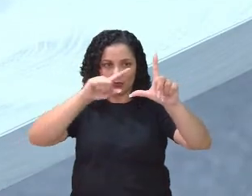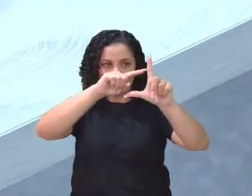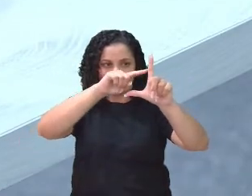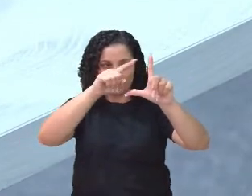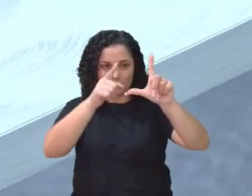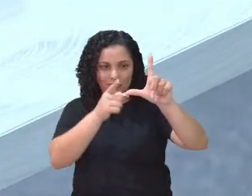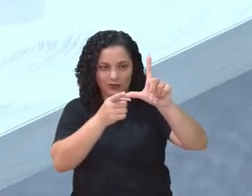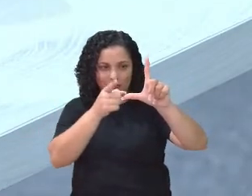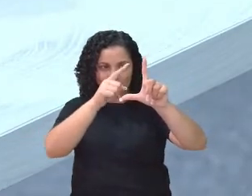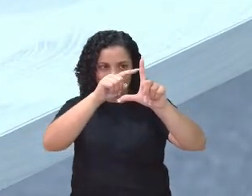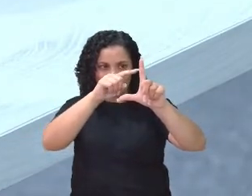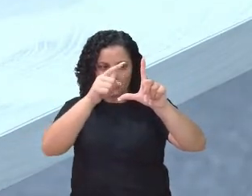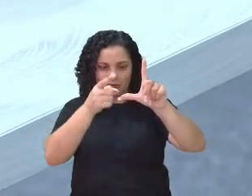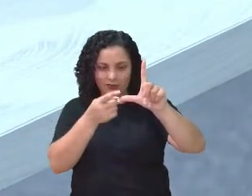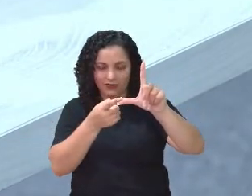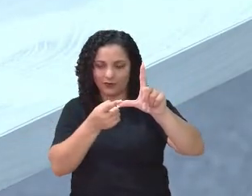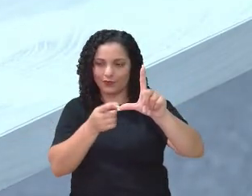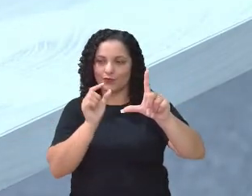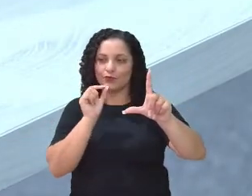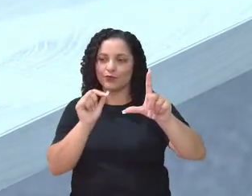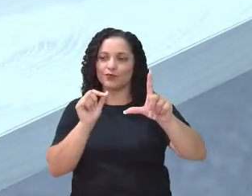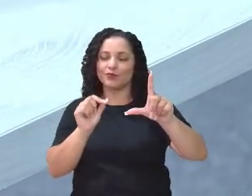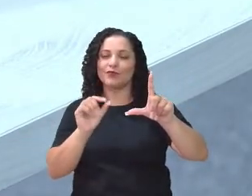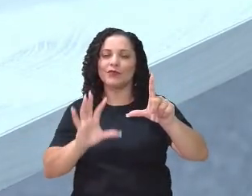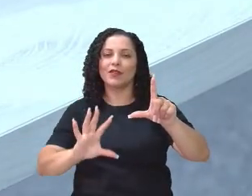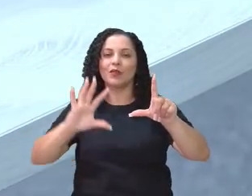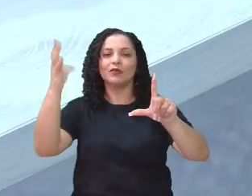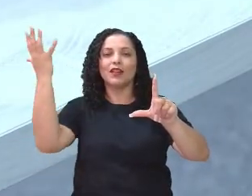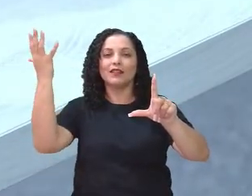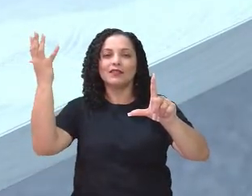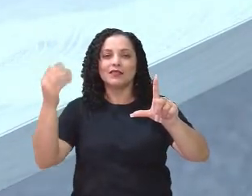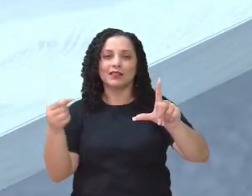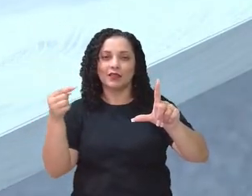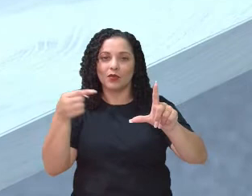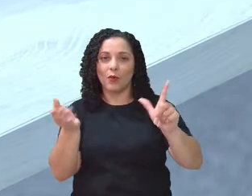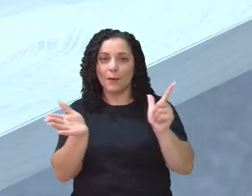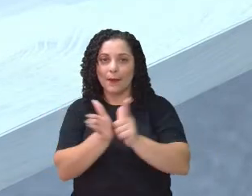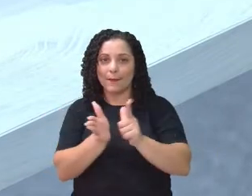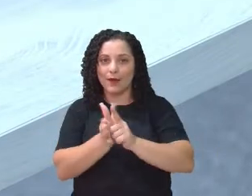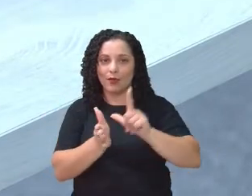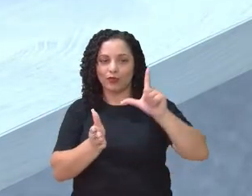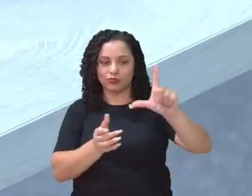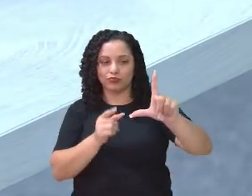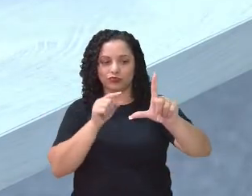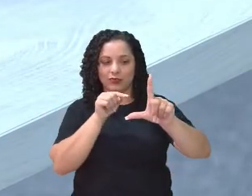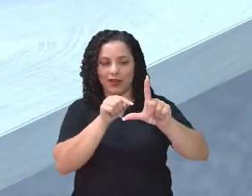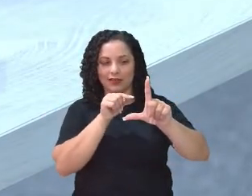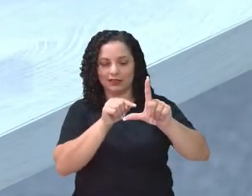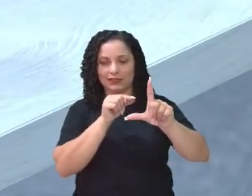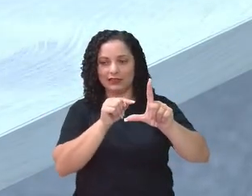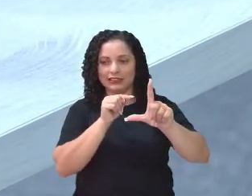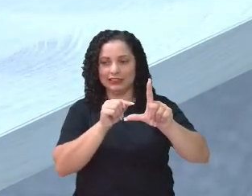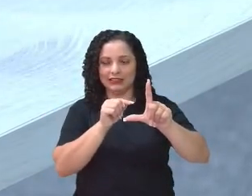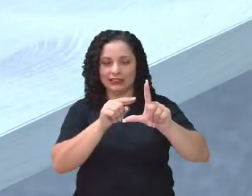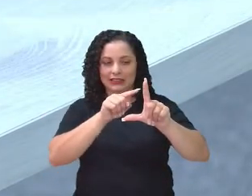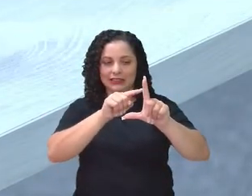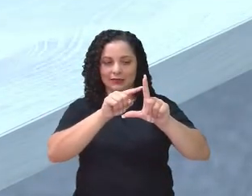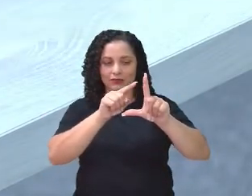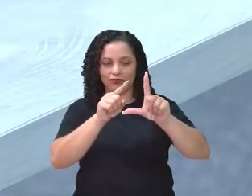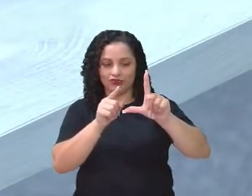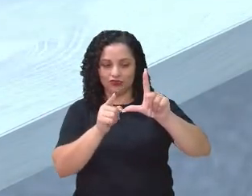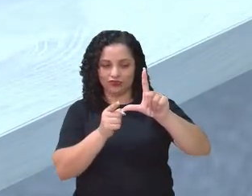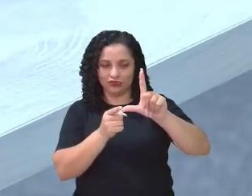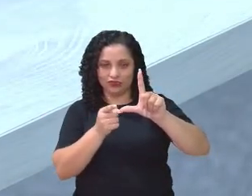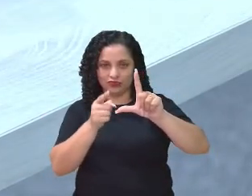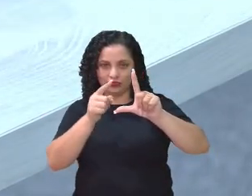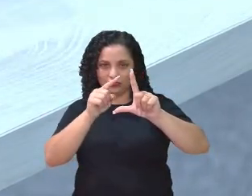que acontece o seguinte, ó, esse papel, ele fica exatamente em cima, ó, do